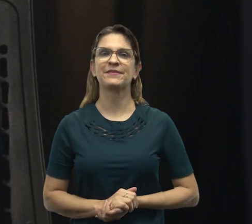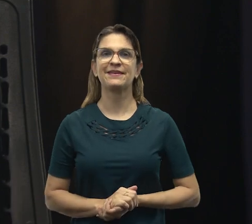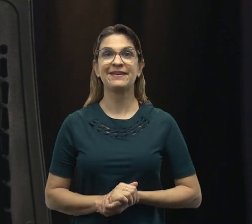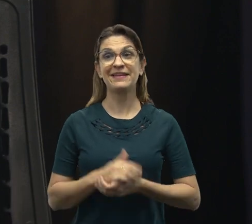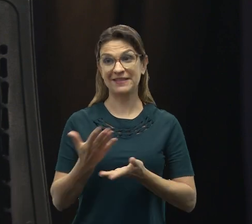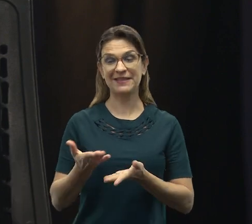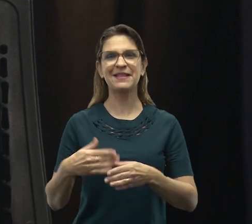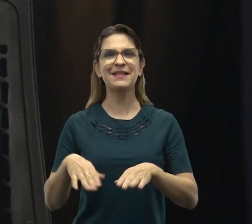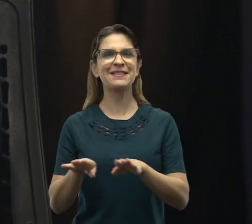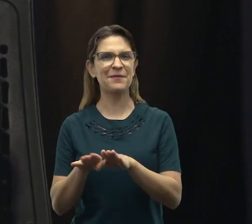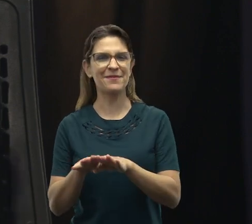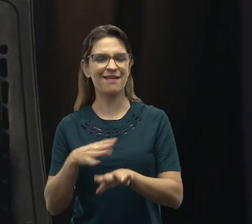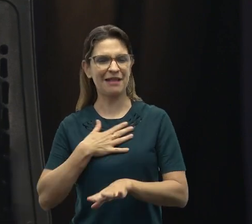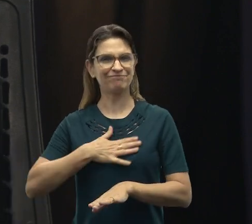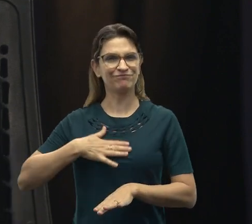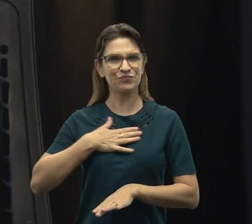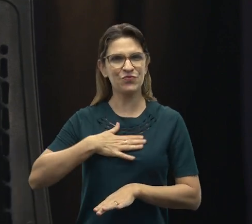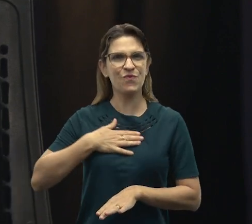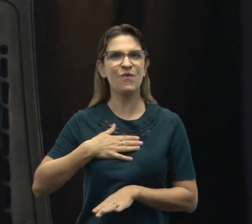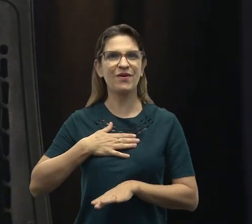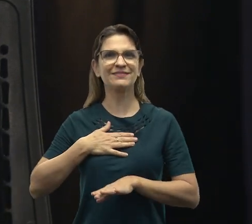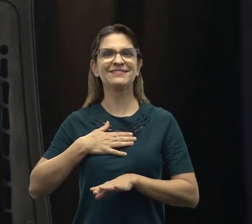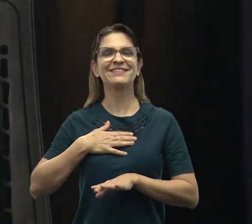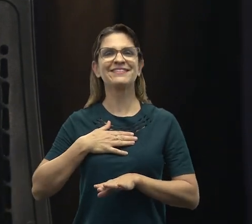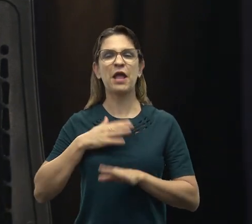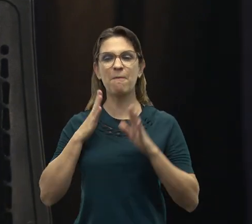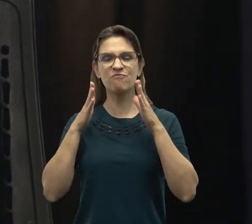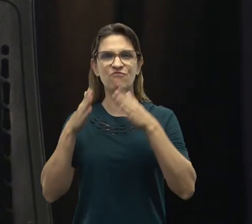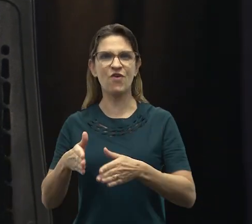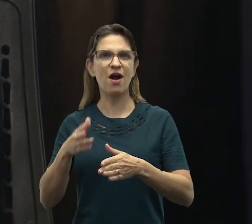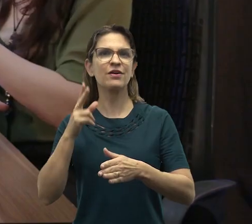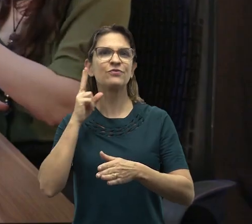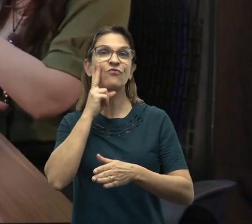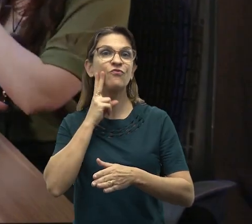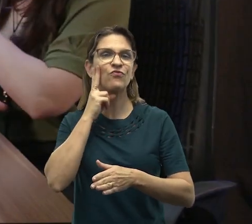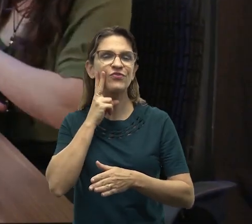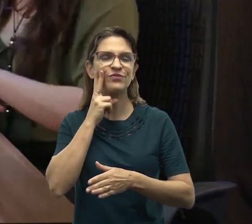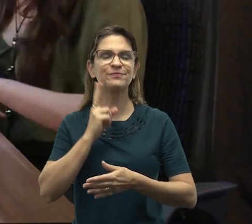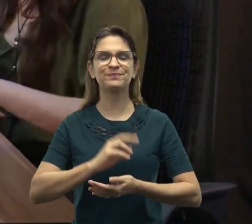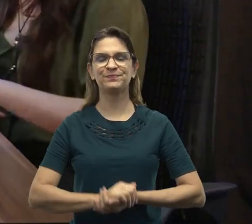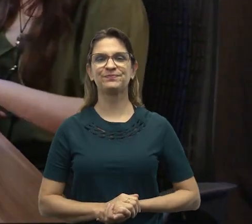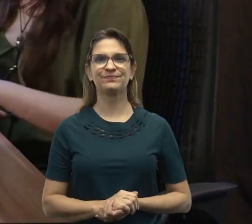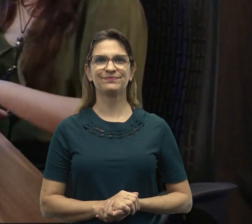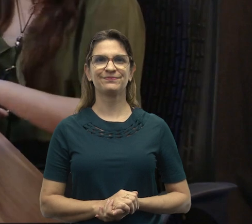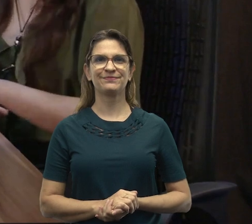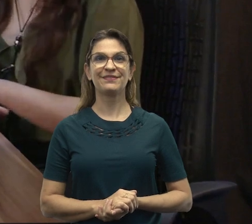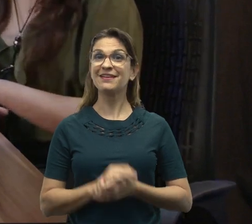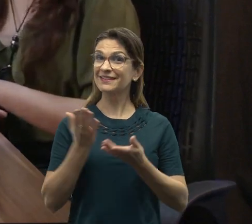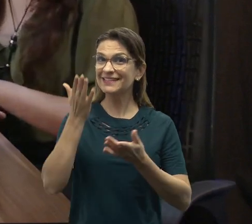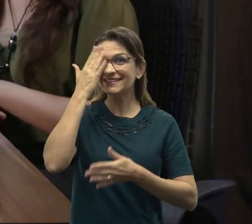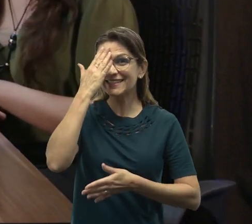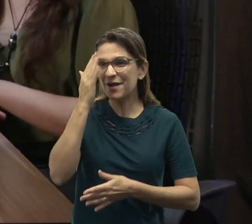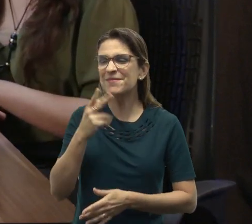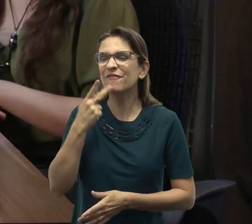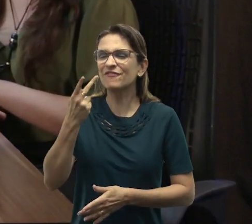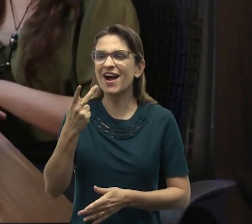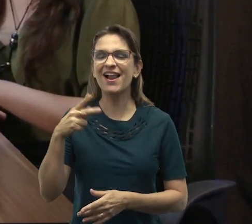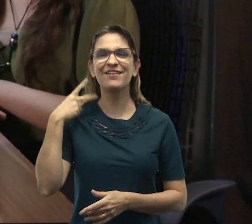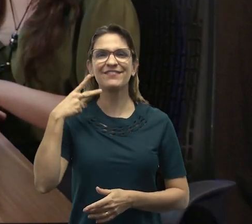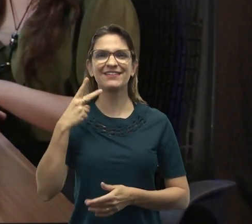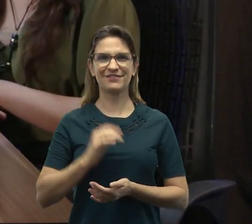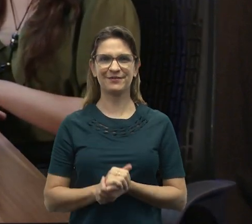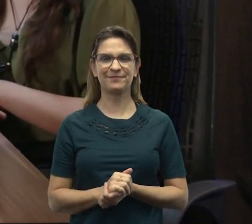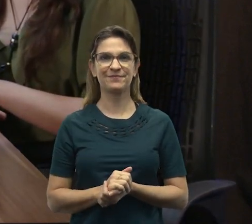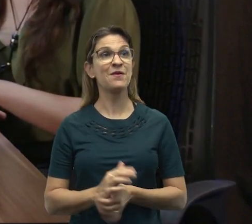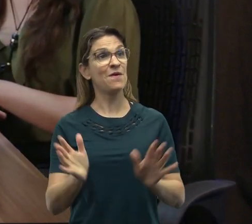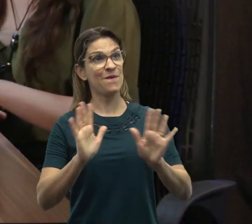em vinhos. E aí, já sabe quem está aqui comigo? Então fala, vereador! Olá, sou o Dr. Lívio,